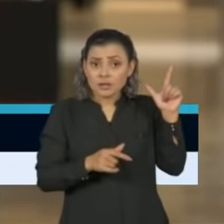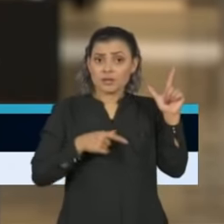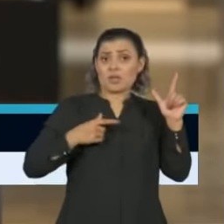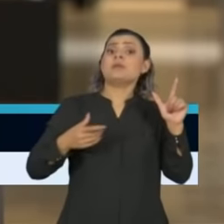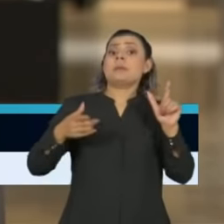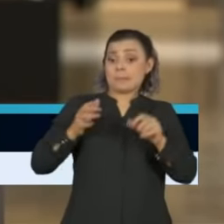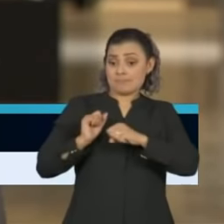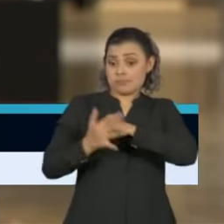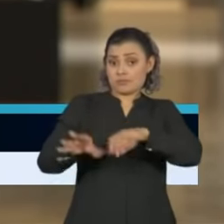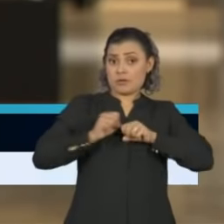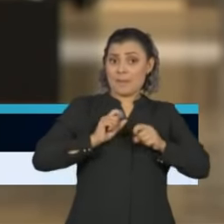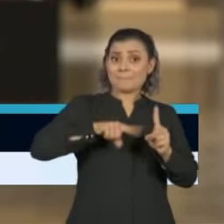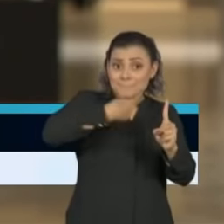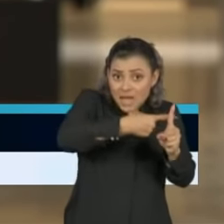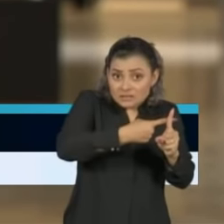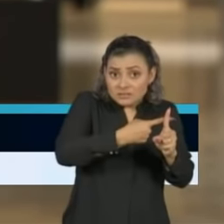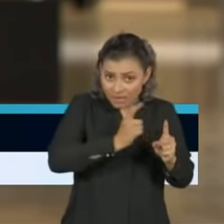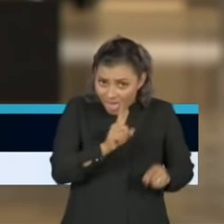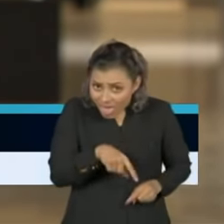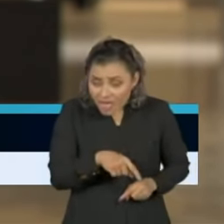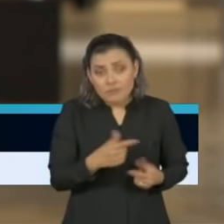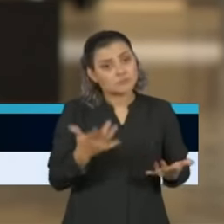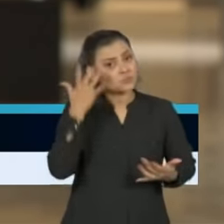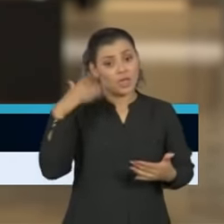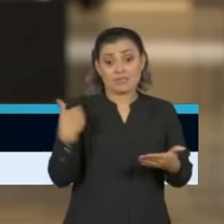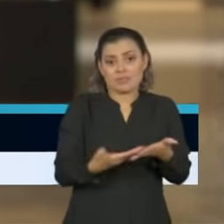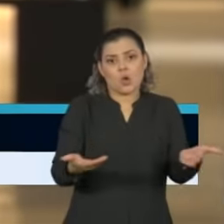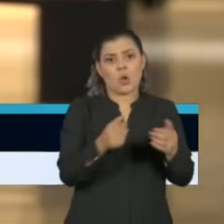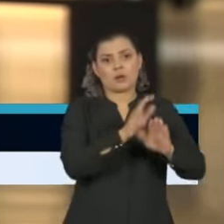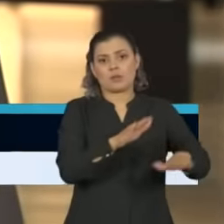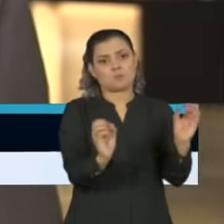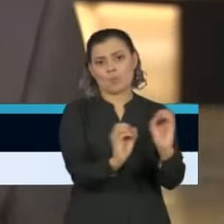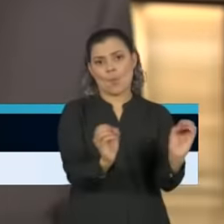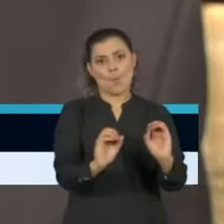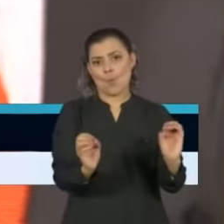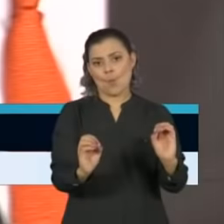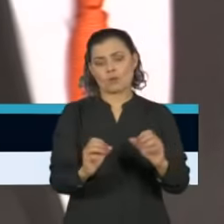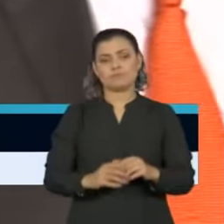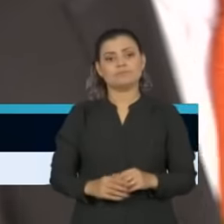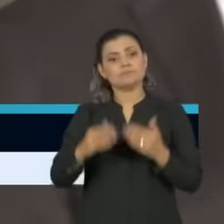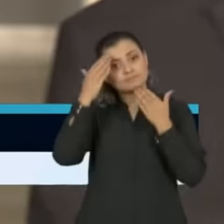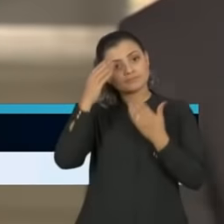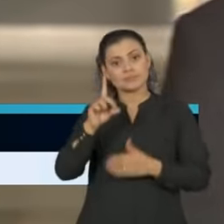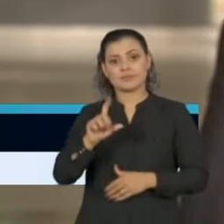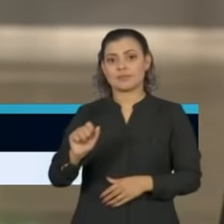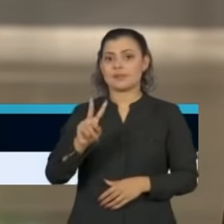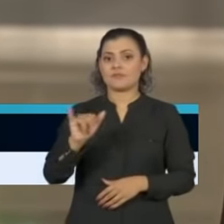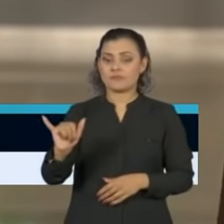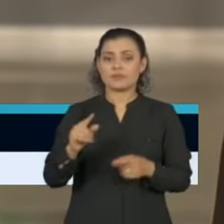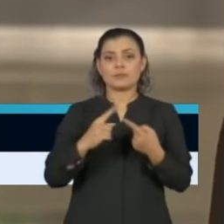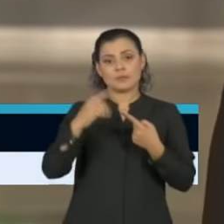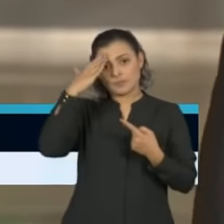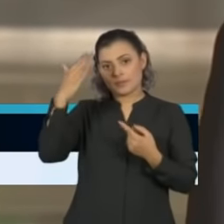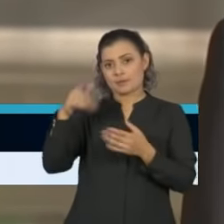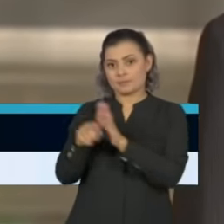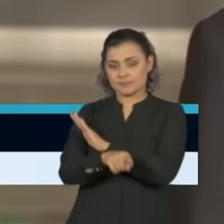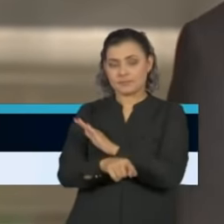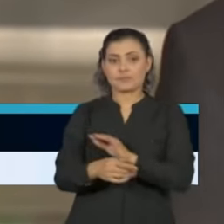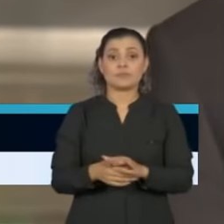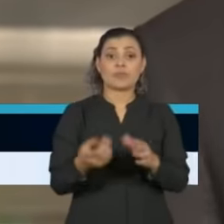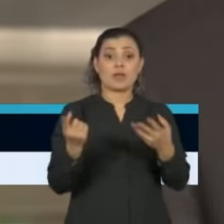grupos de vulneráveis, que não incluiu crianças até esse momento. Obrigado, doutor Davi. Obrigado, Wallace. Próximo veículo